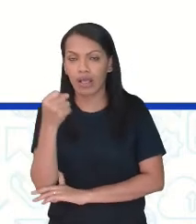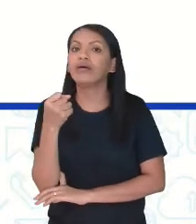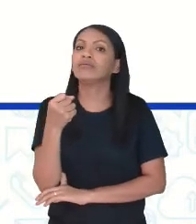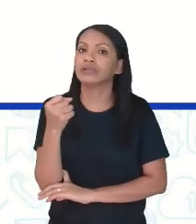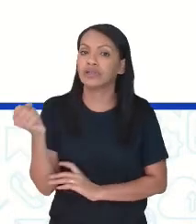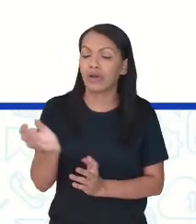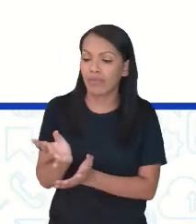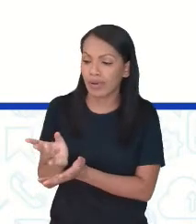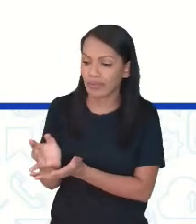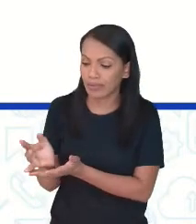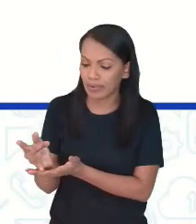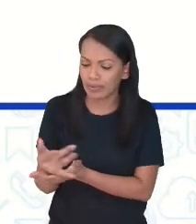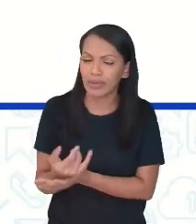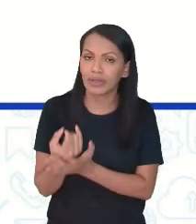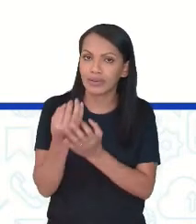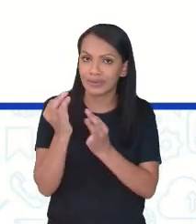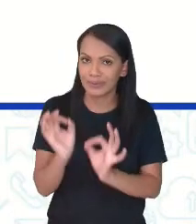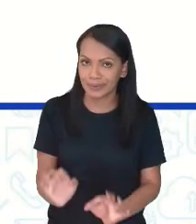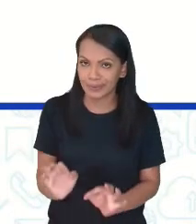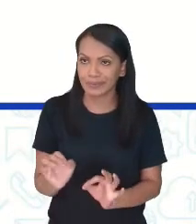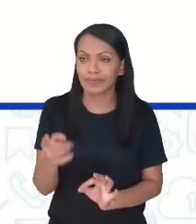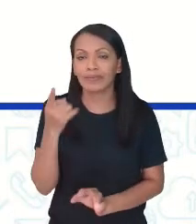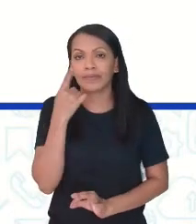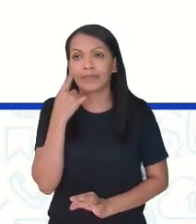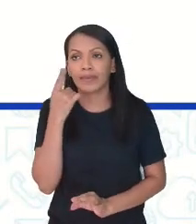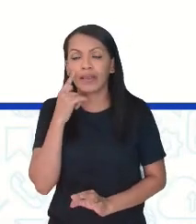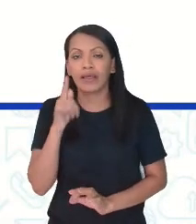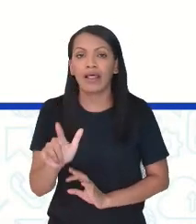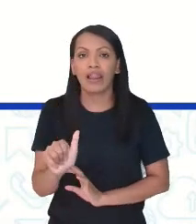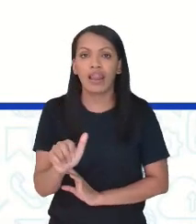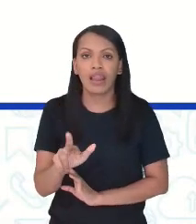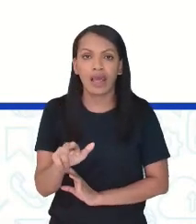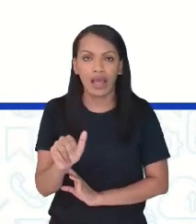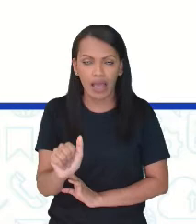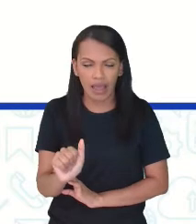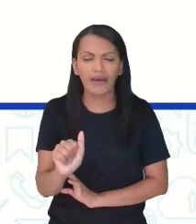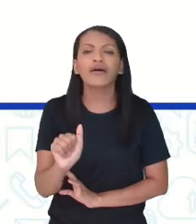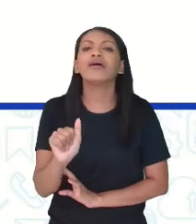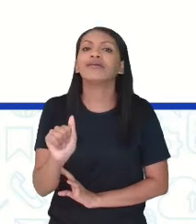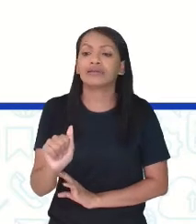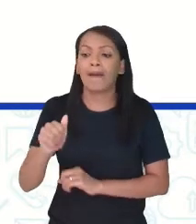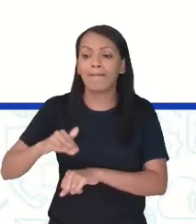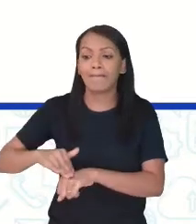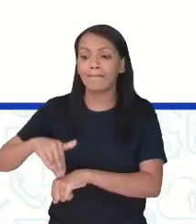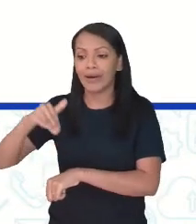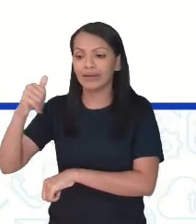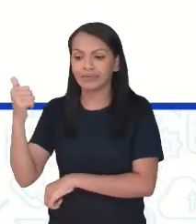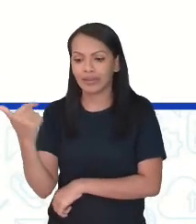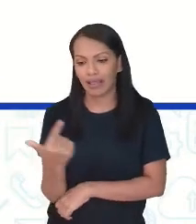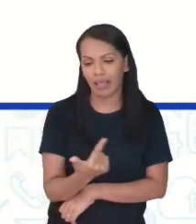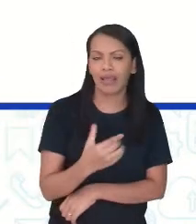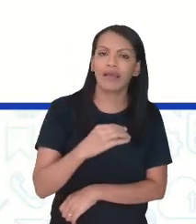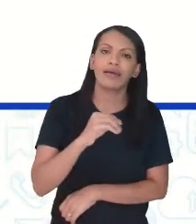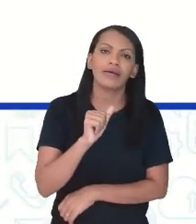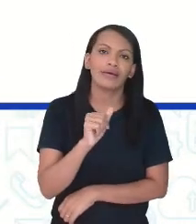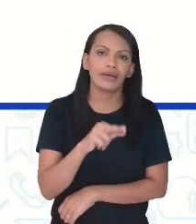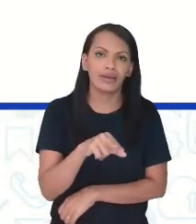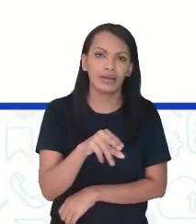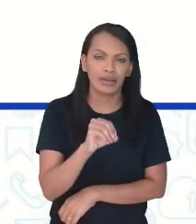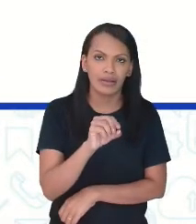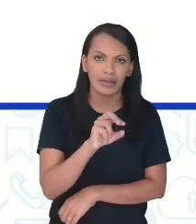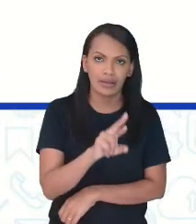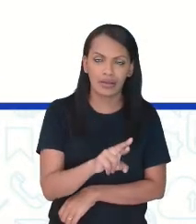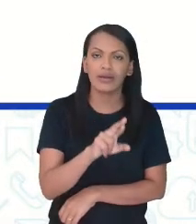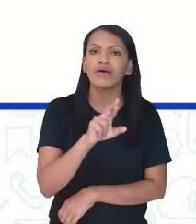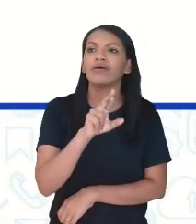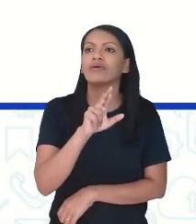arrecadou, beleza? E Lara não arrecadou 15 litros a mais, então basta pegar os 20 e somar com o 15, que